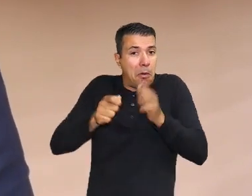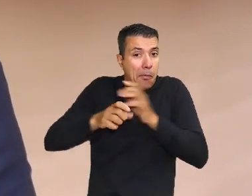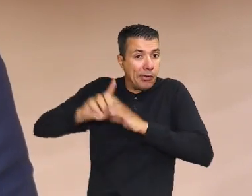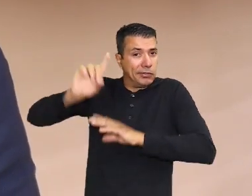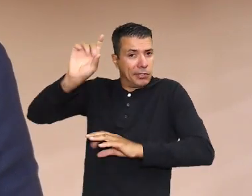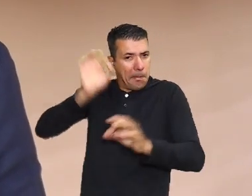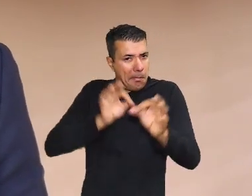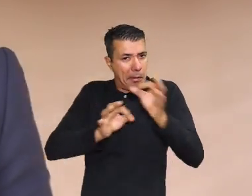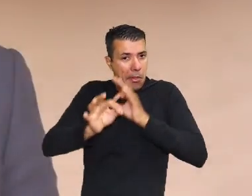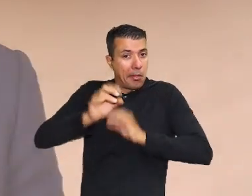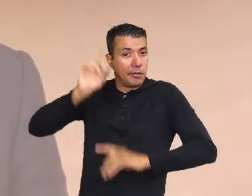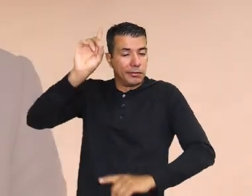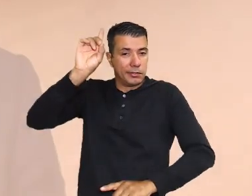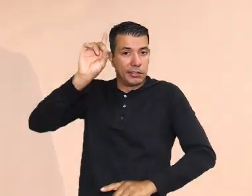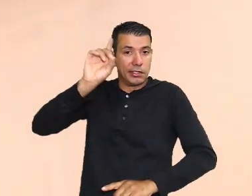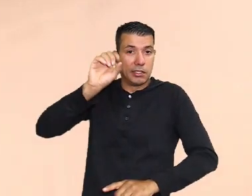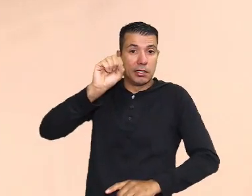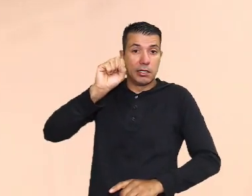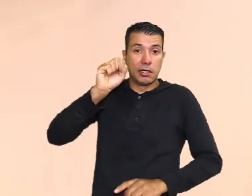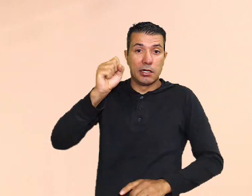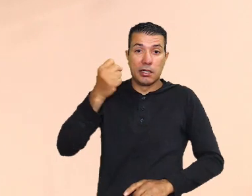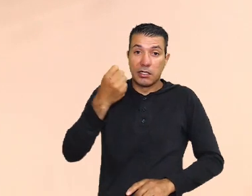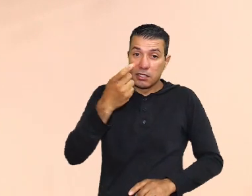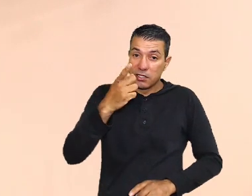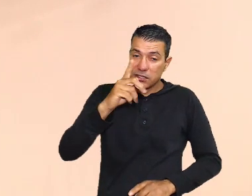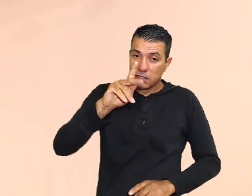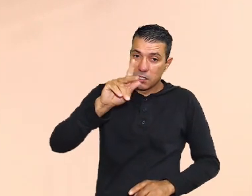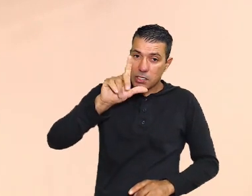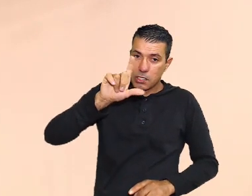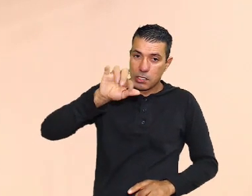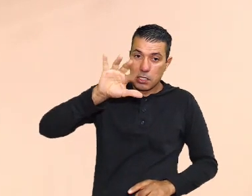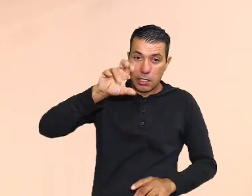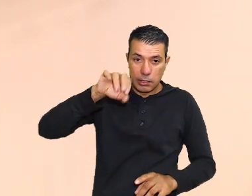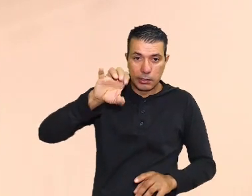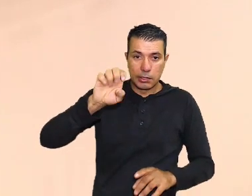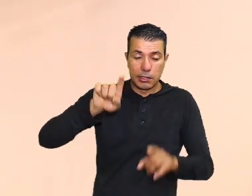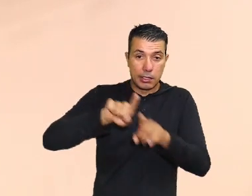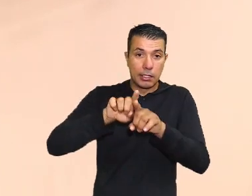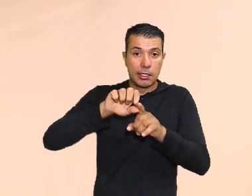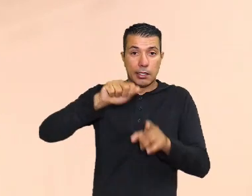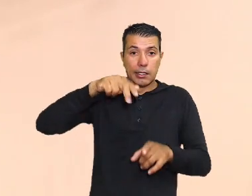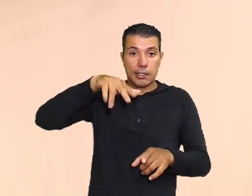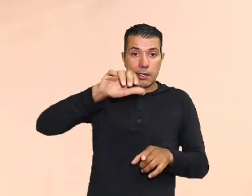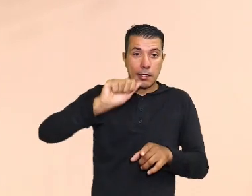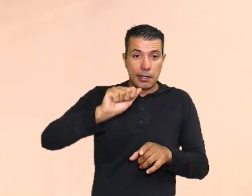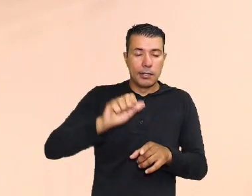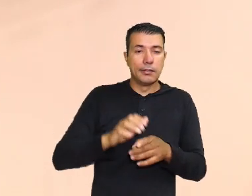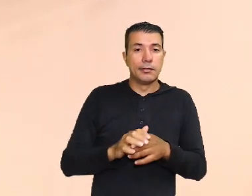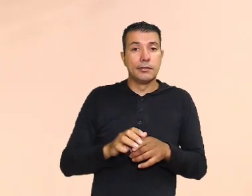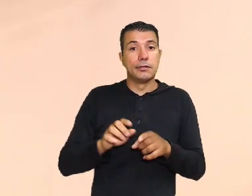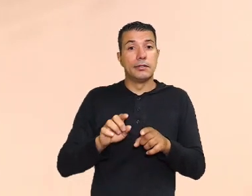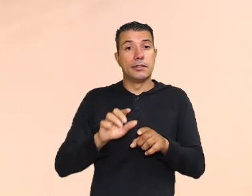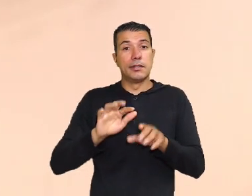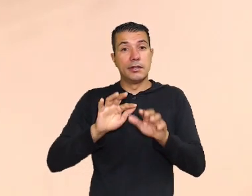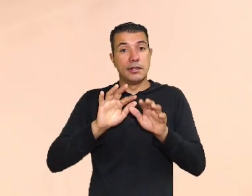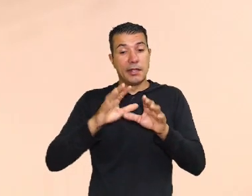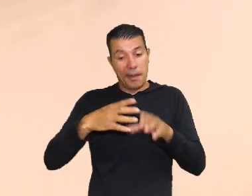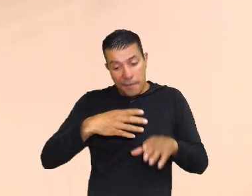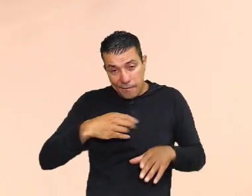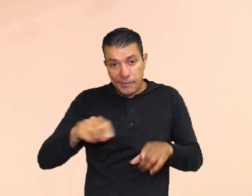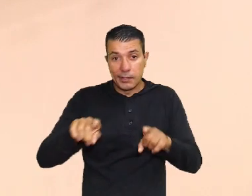você. Shirlaine ainda coloca assim: gostaria de oração também para Ana Soares e sua